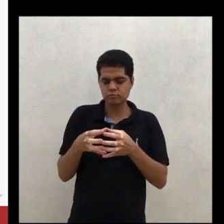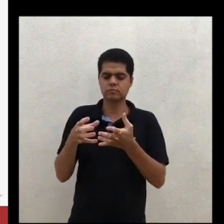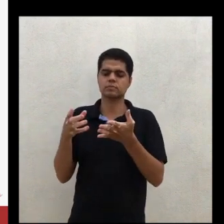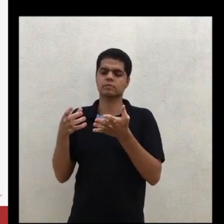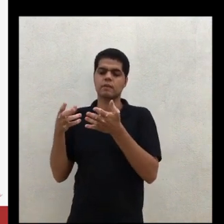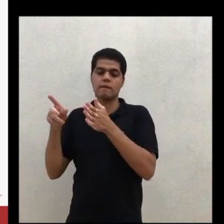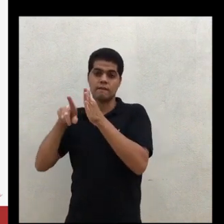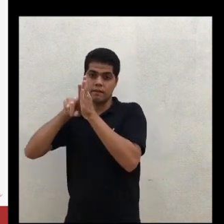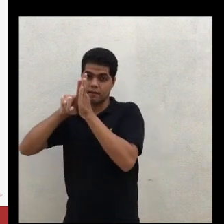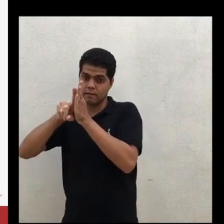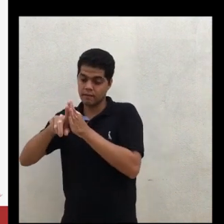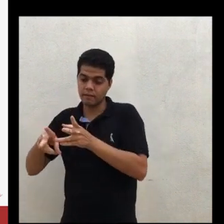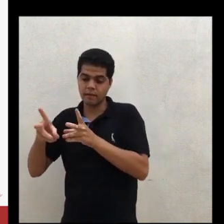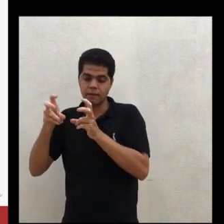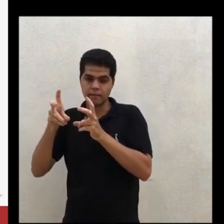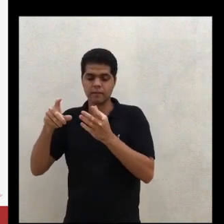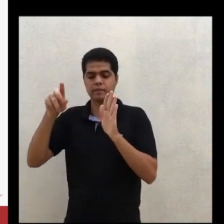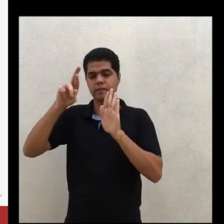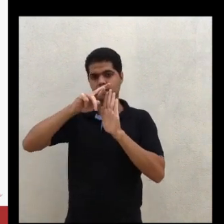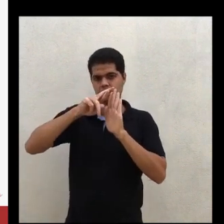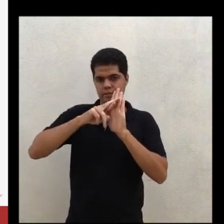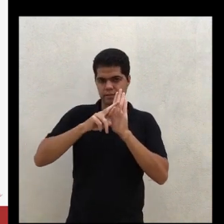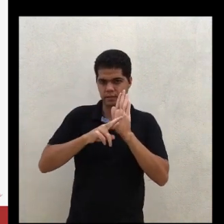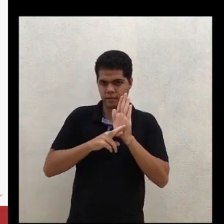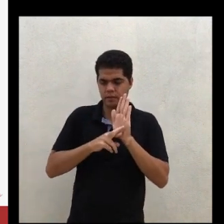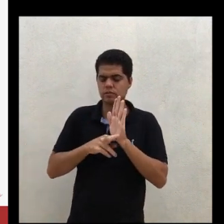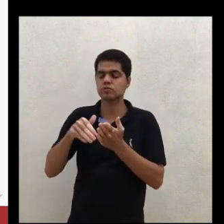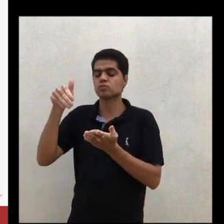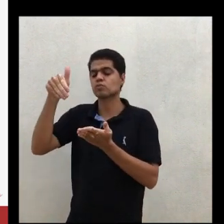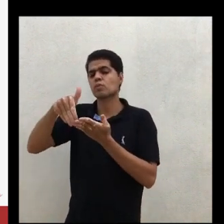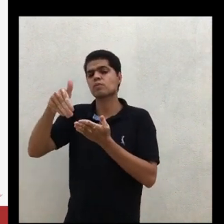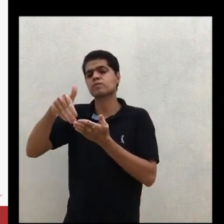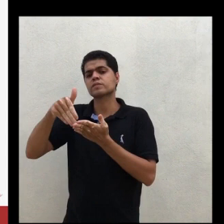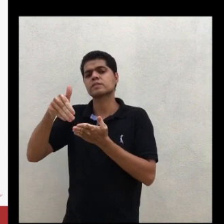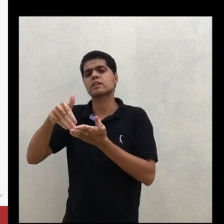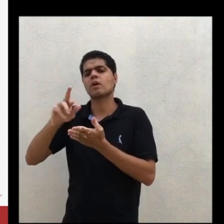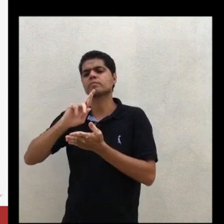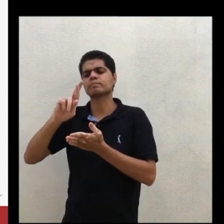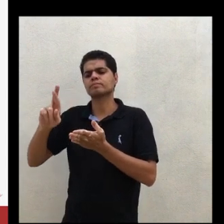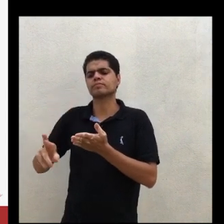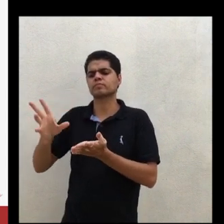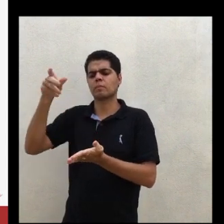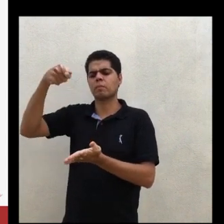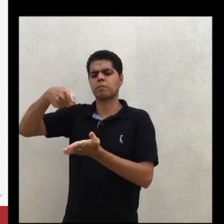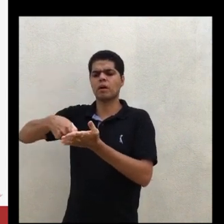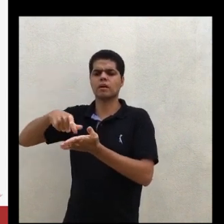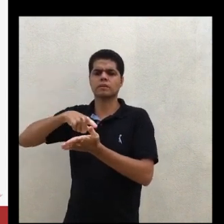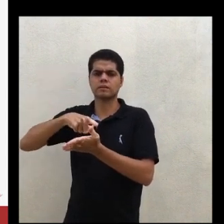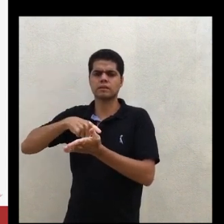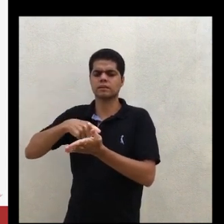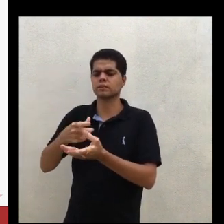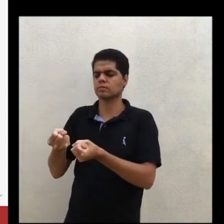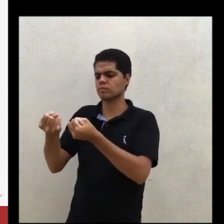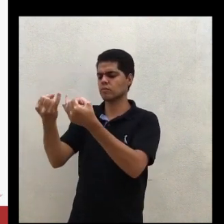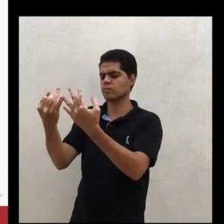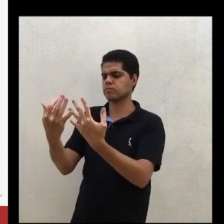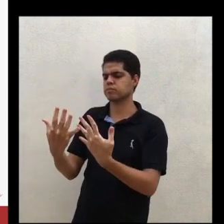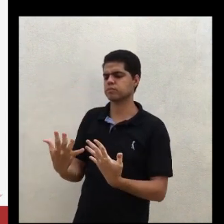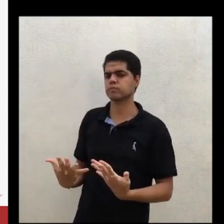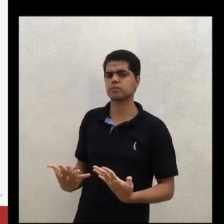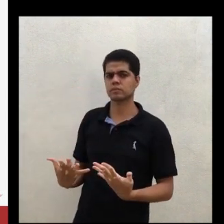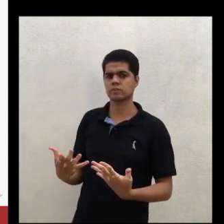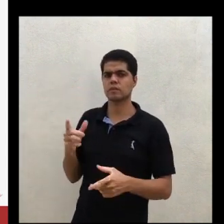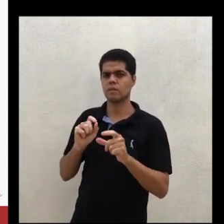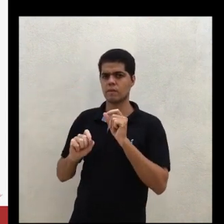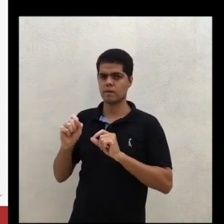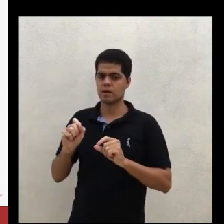vou defusificar essa decisão. Eu vou transcrever essa decisão de modo que o ser humano consiga entender. Então